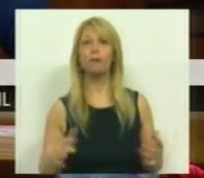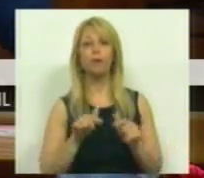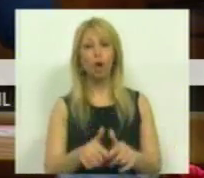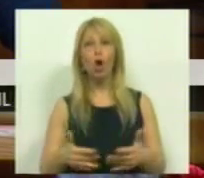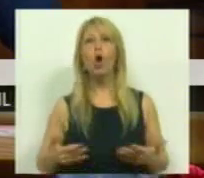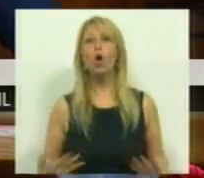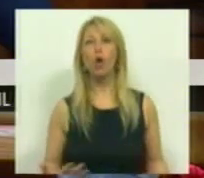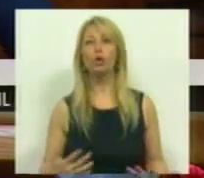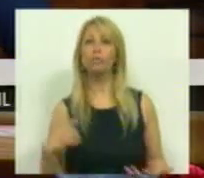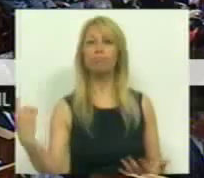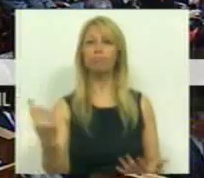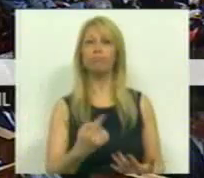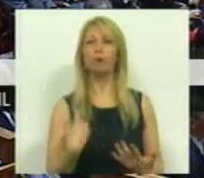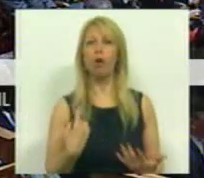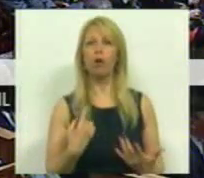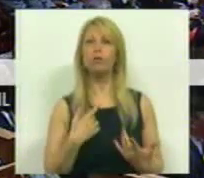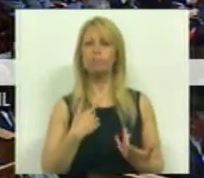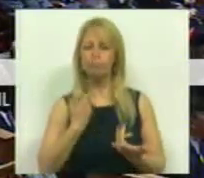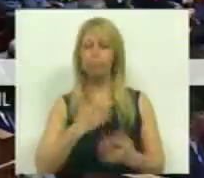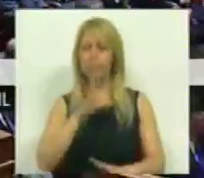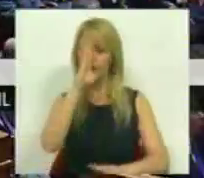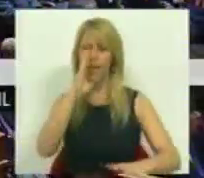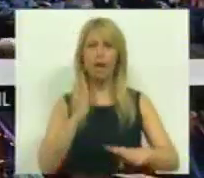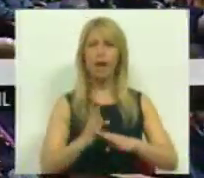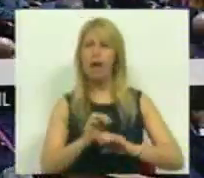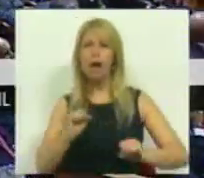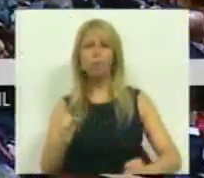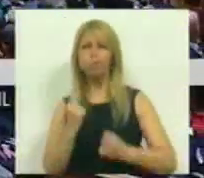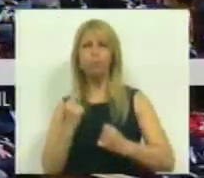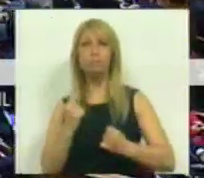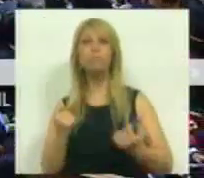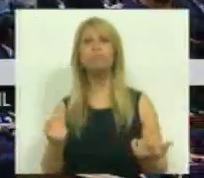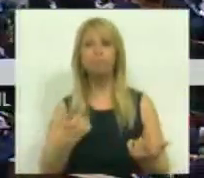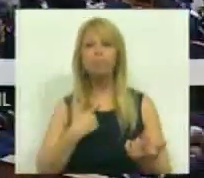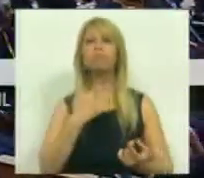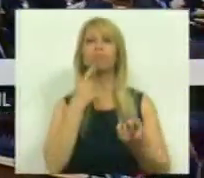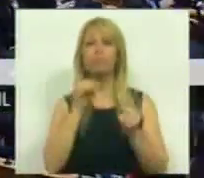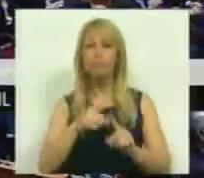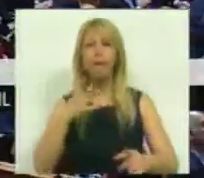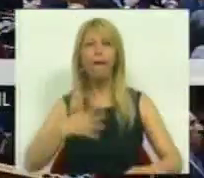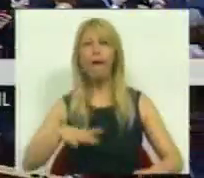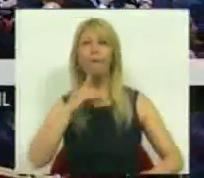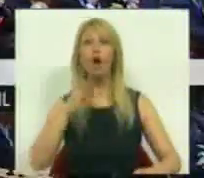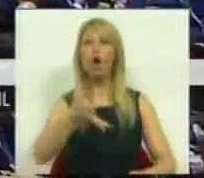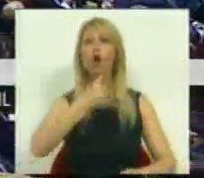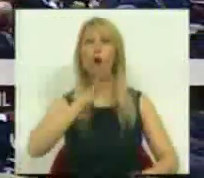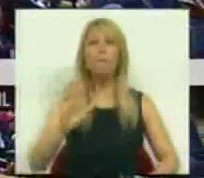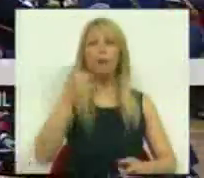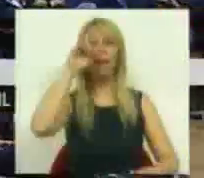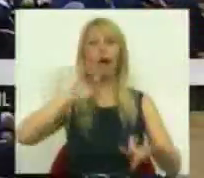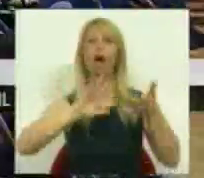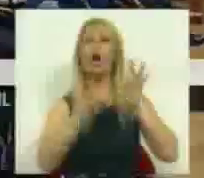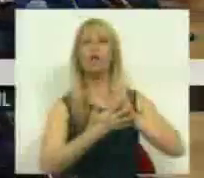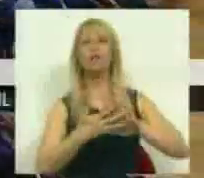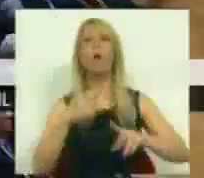hoje somos chamados a resistir e a reivindicar as cores da primeira revolução moderna da